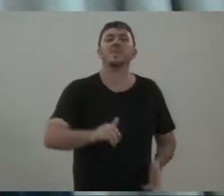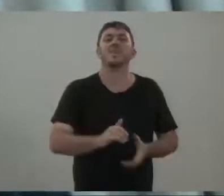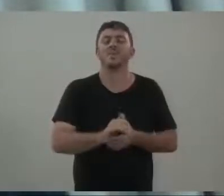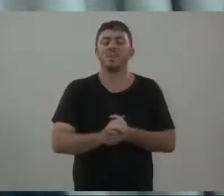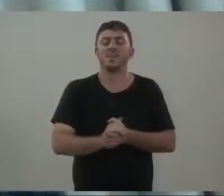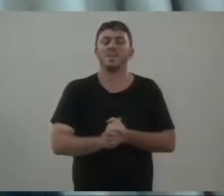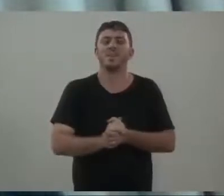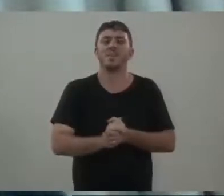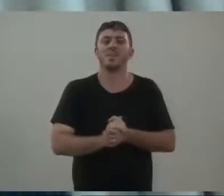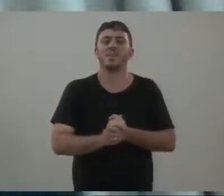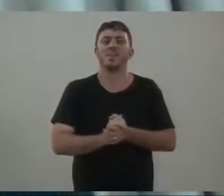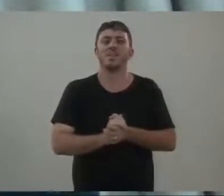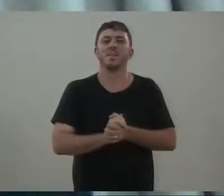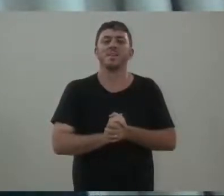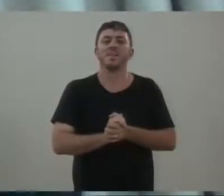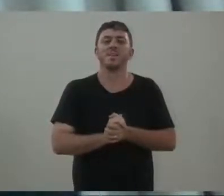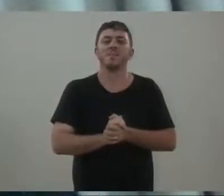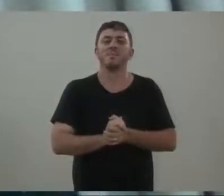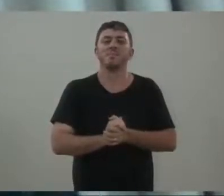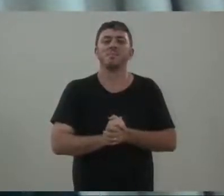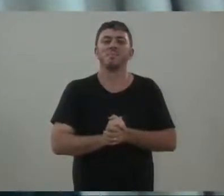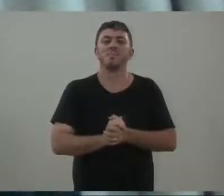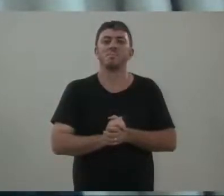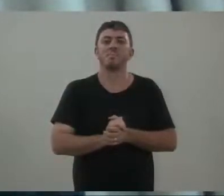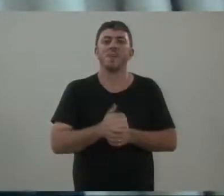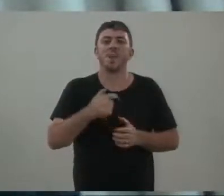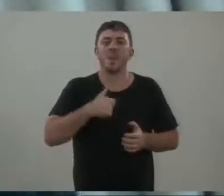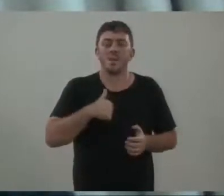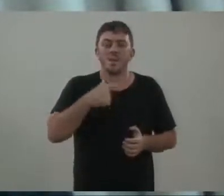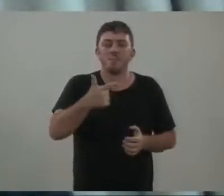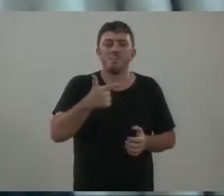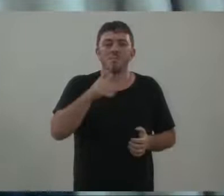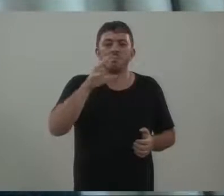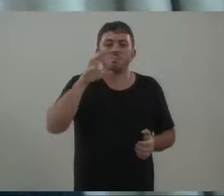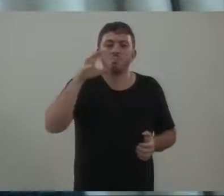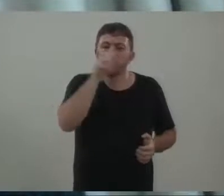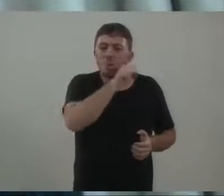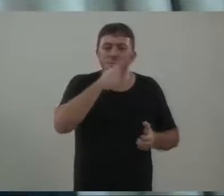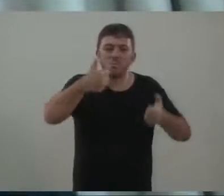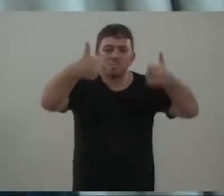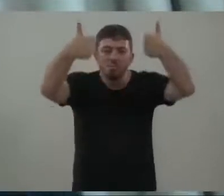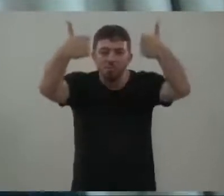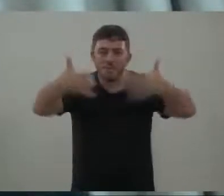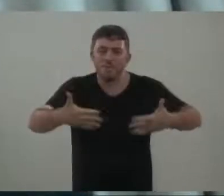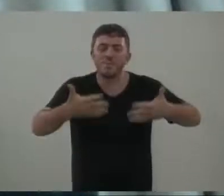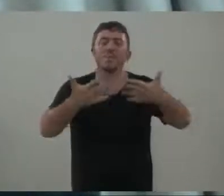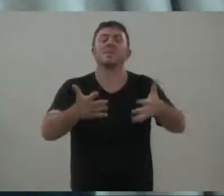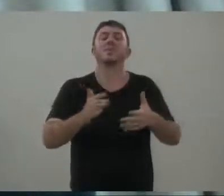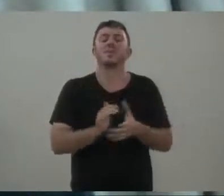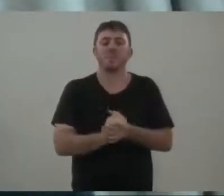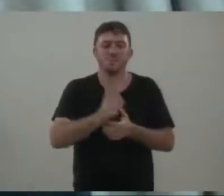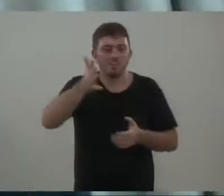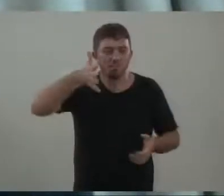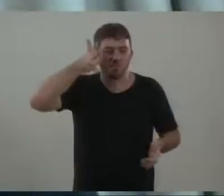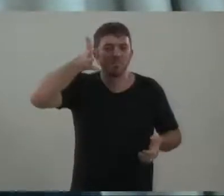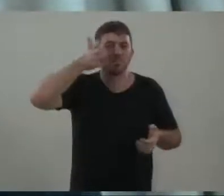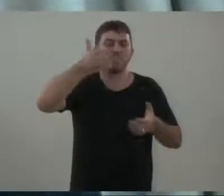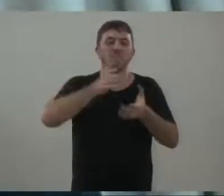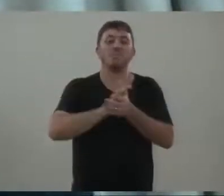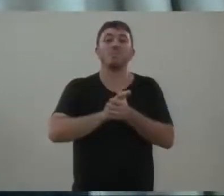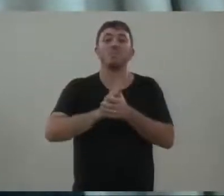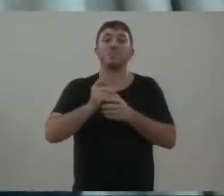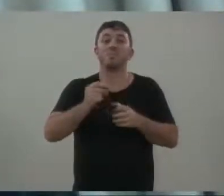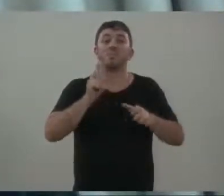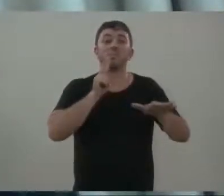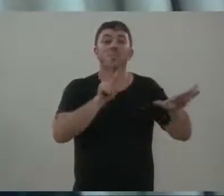saiu. Eu vou ser bem rápido nesta noite também. Senhor presidente, na semana passada,